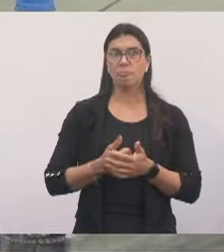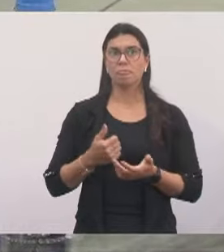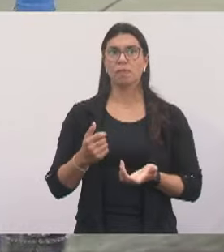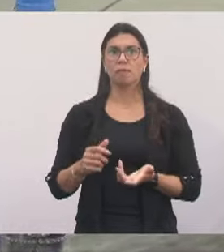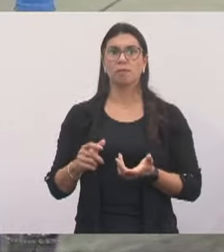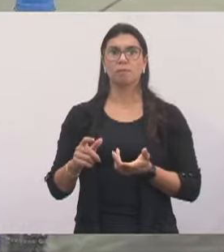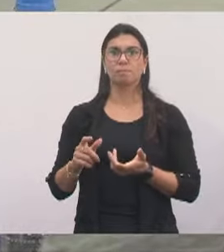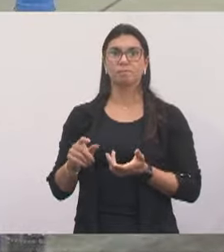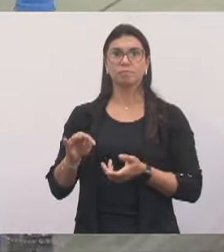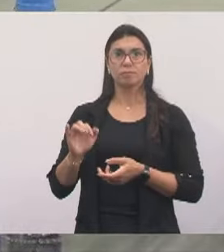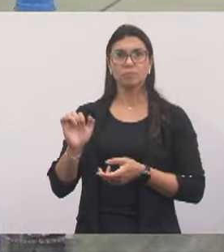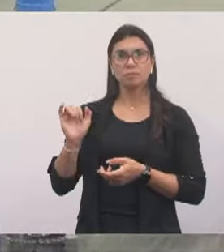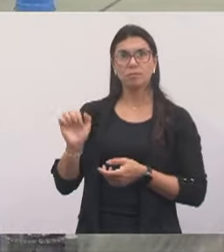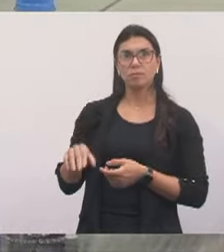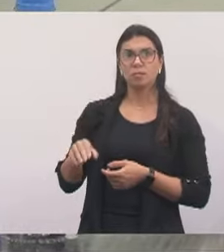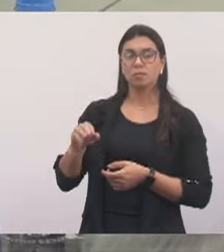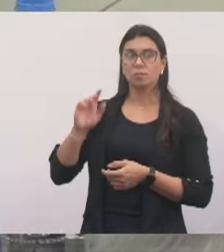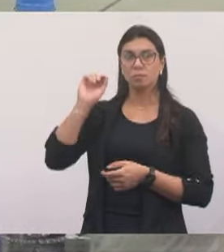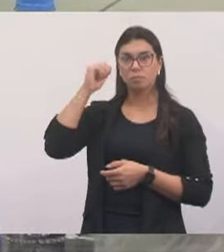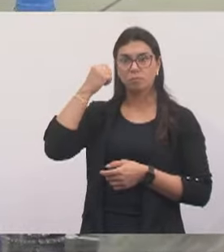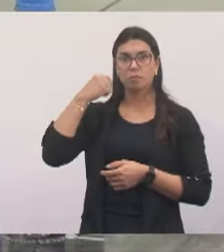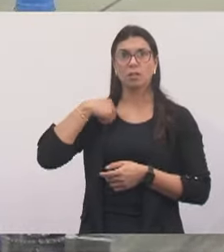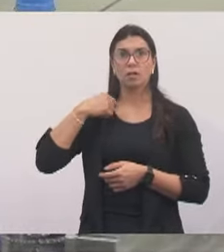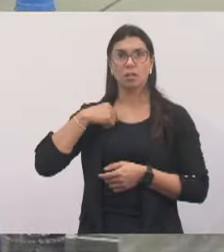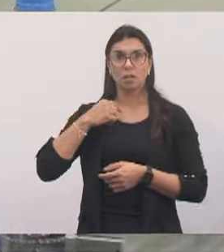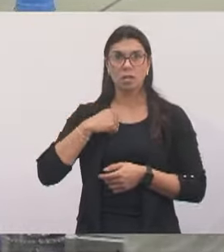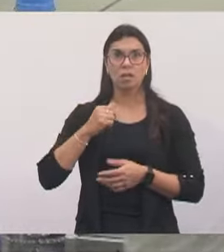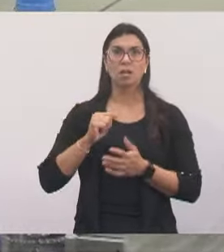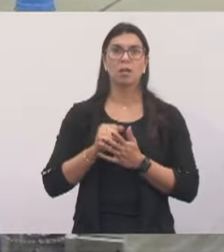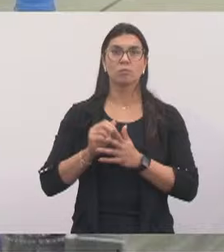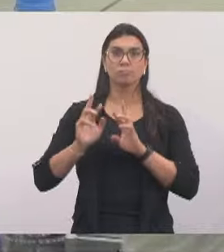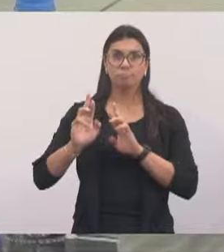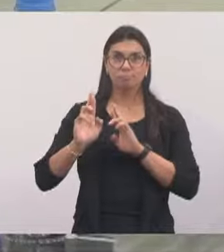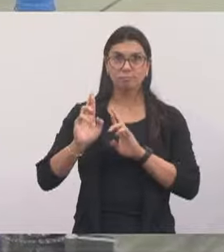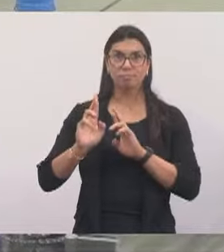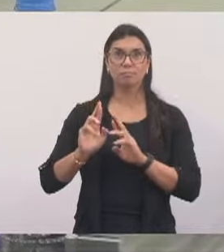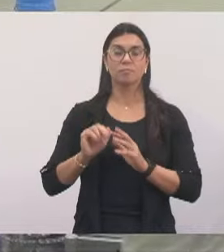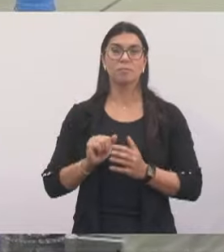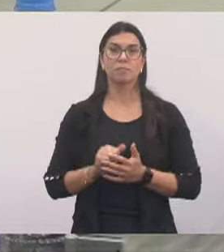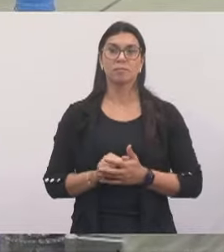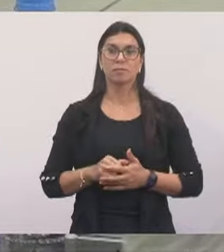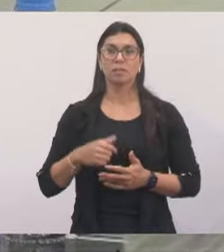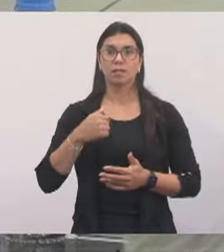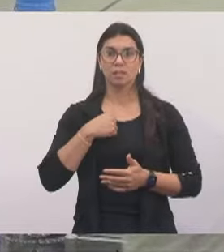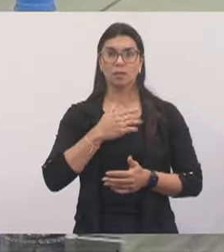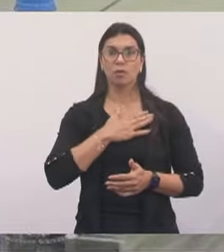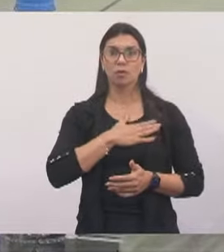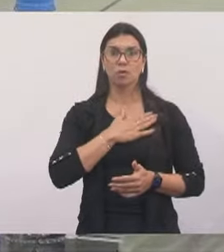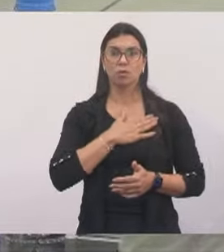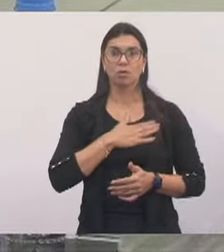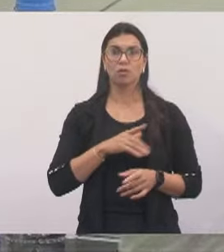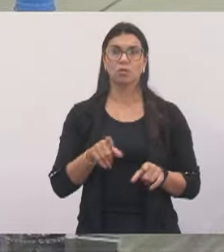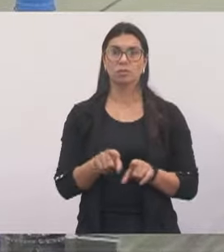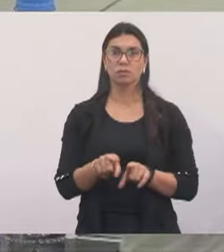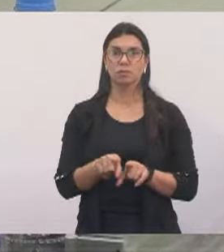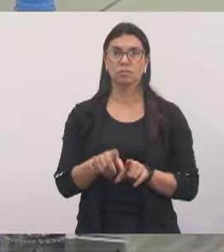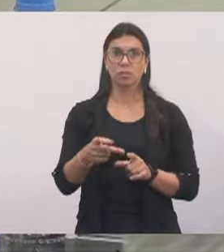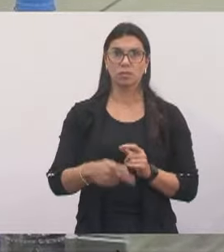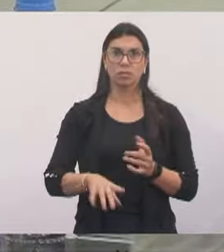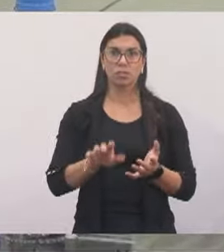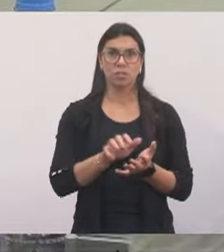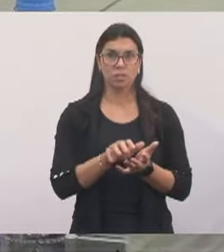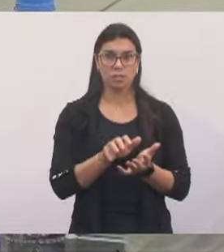lembrar bem da Ponte Preta de Campinas, sou torcedor da Ponte Preta de Campinas, gosto aqui também da Ponte Preta aqui da cidade de